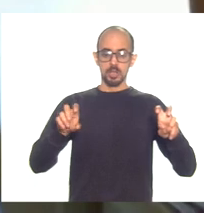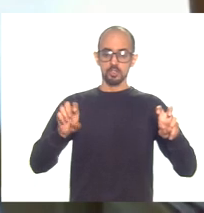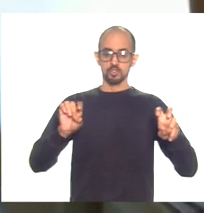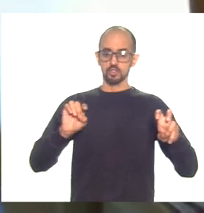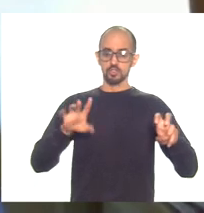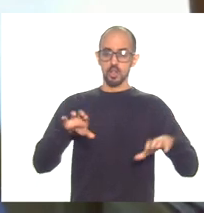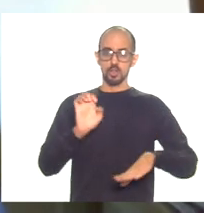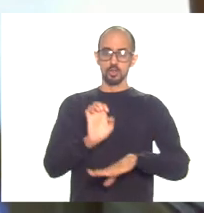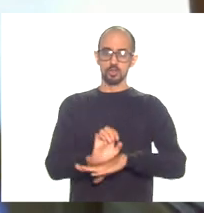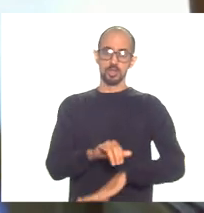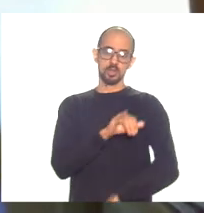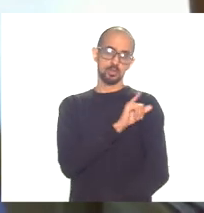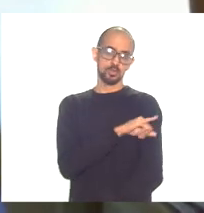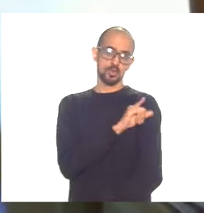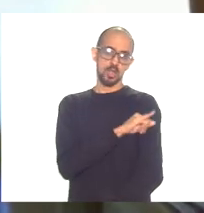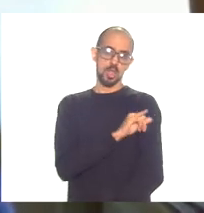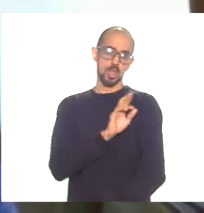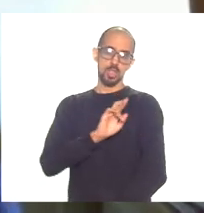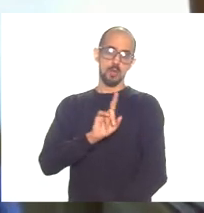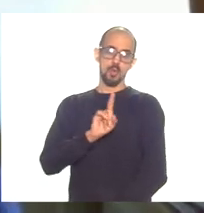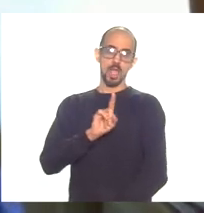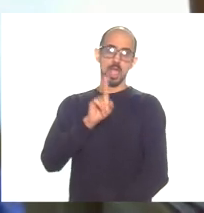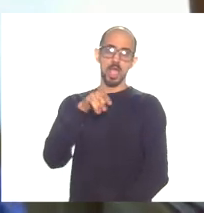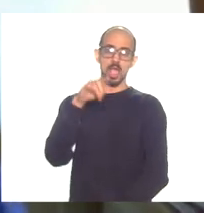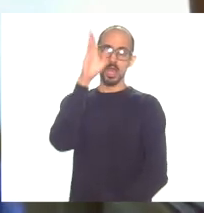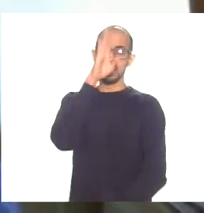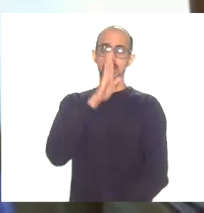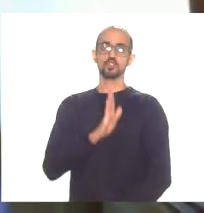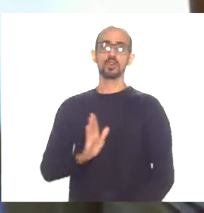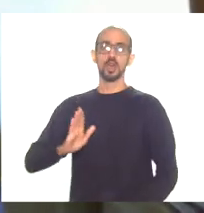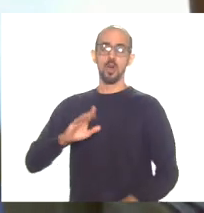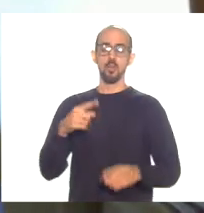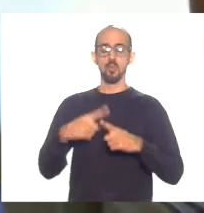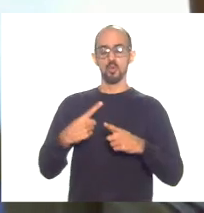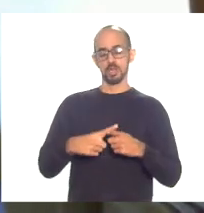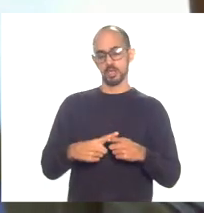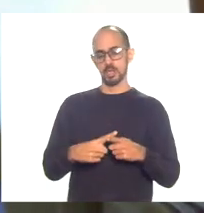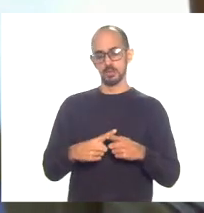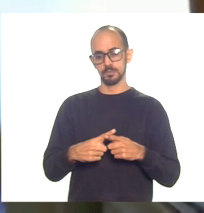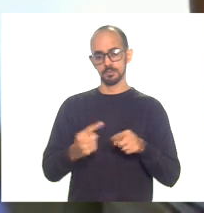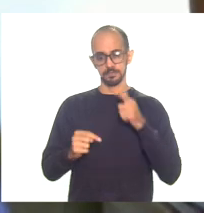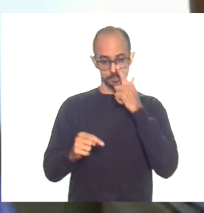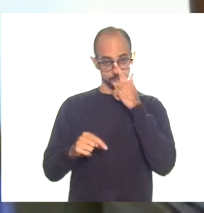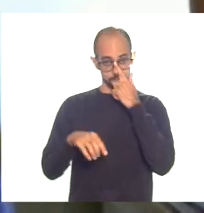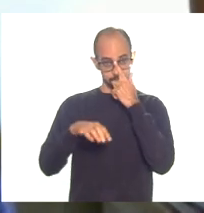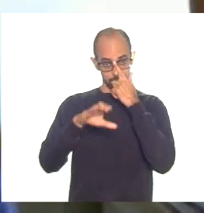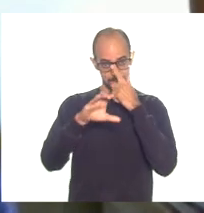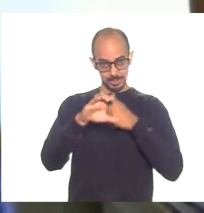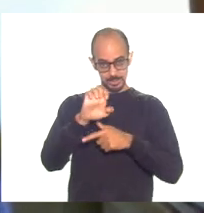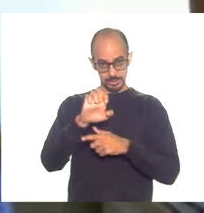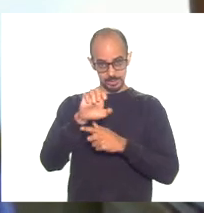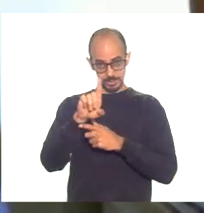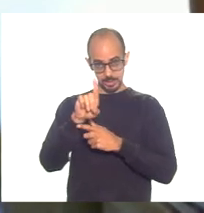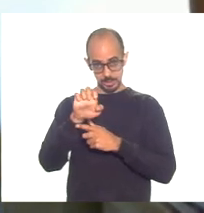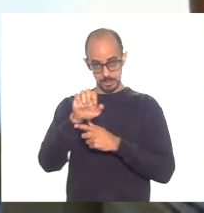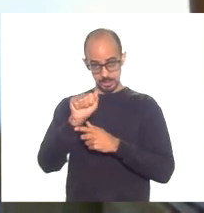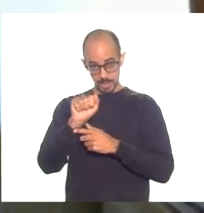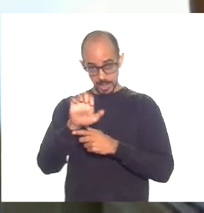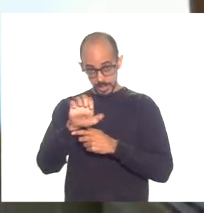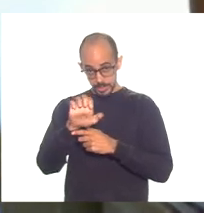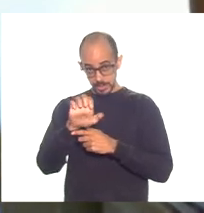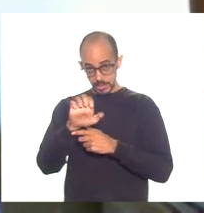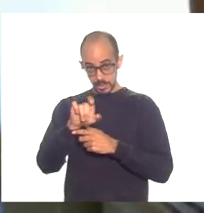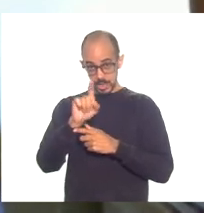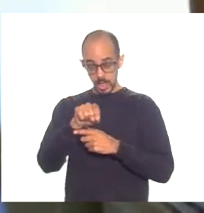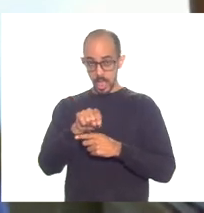Janeiro, passou a ser um tema nacional, porque a SEDAI passou a ser a